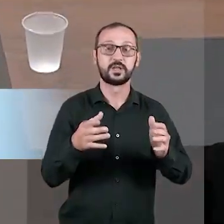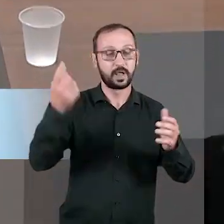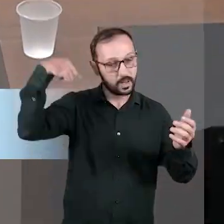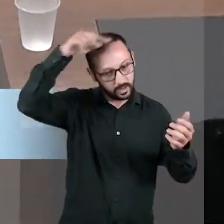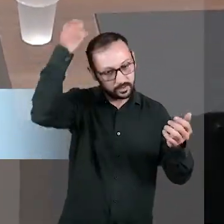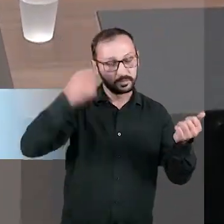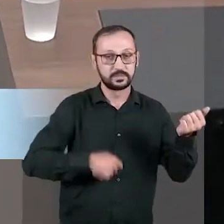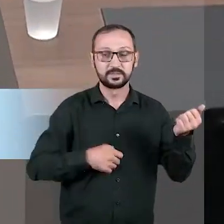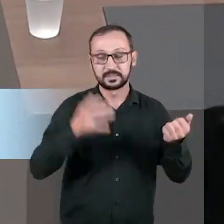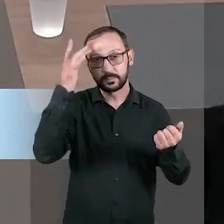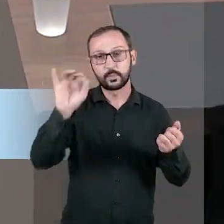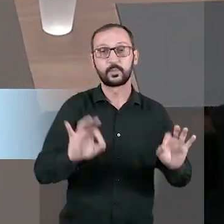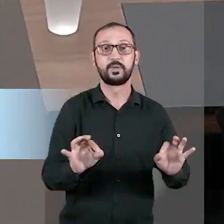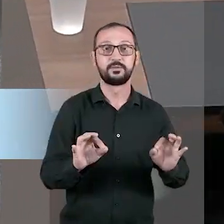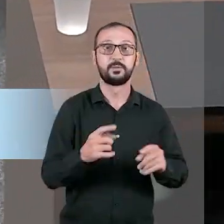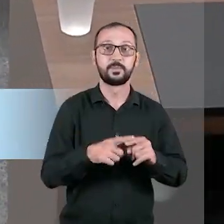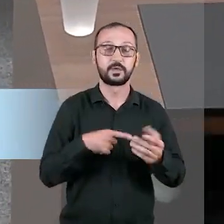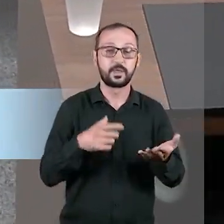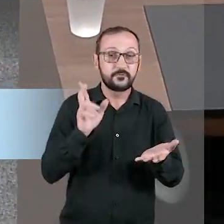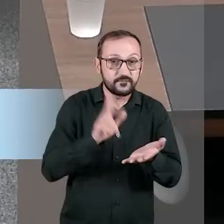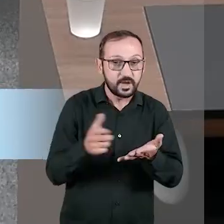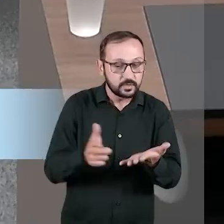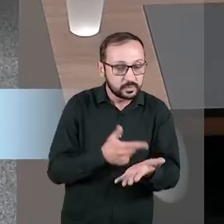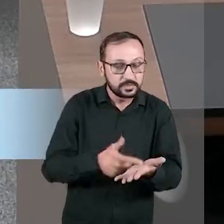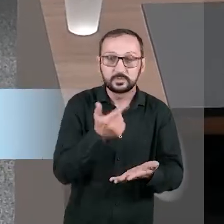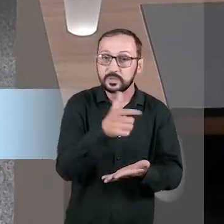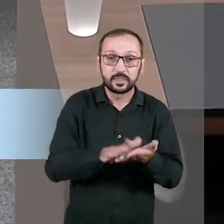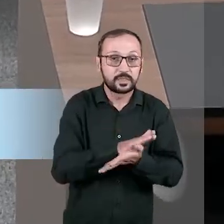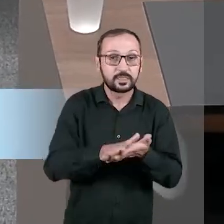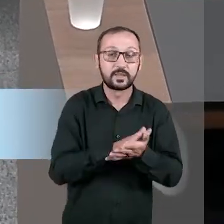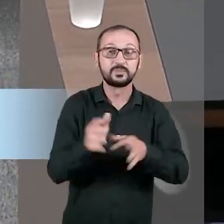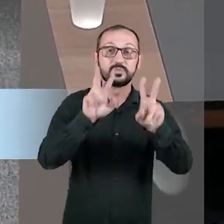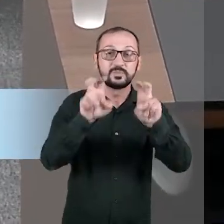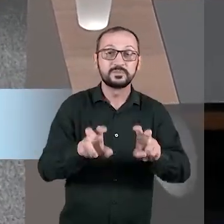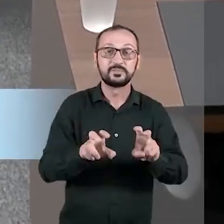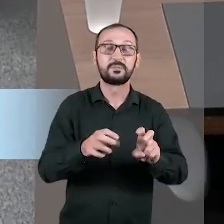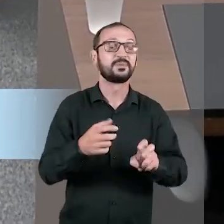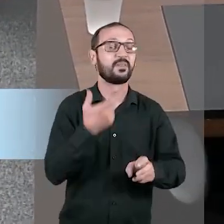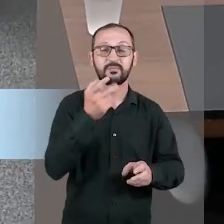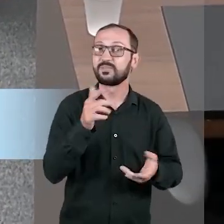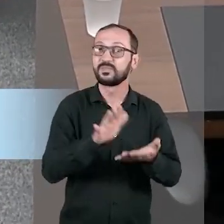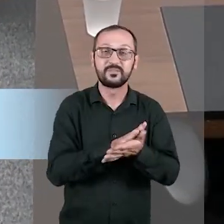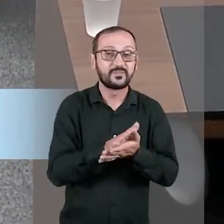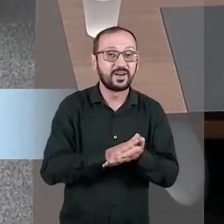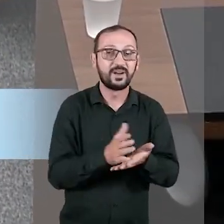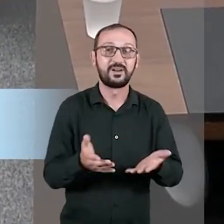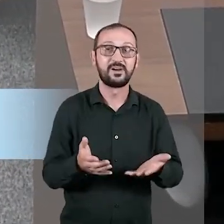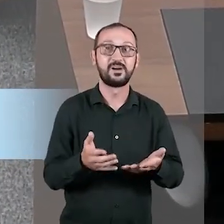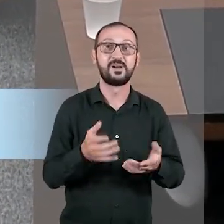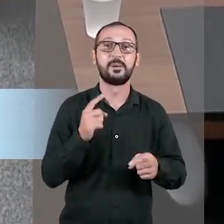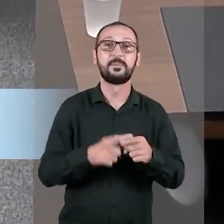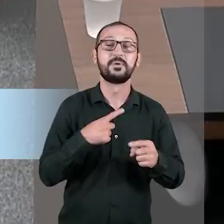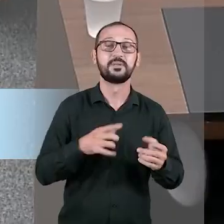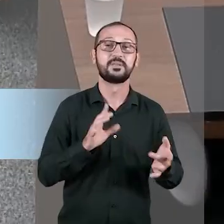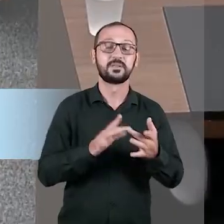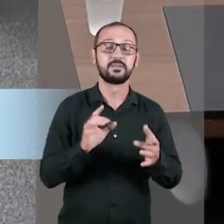México e não ia saber nada, porque nos livros realmente não se fala desse assunto, porque